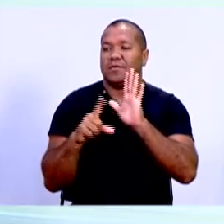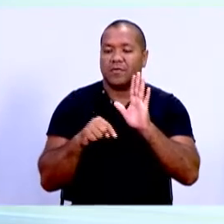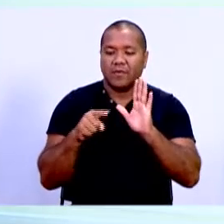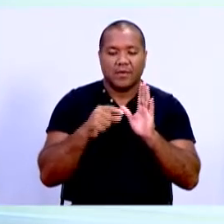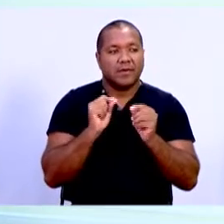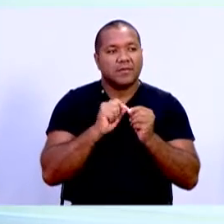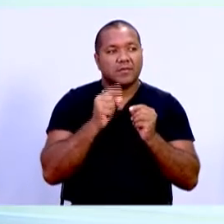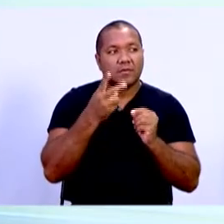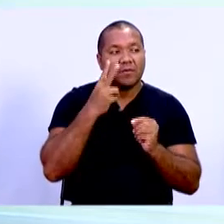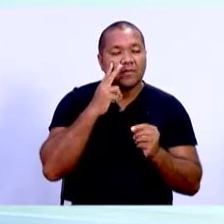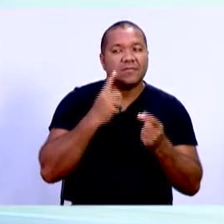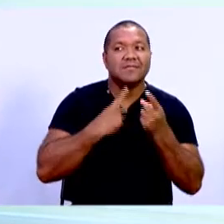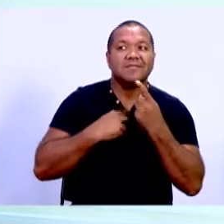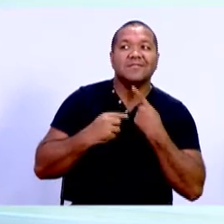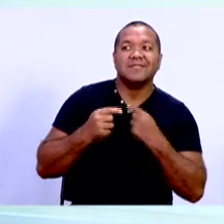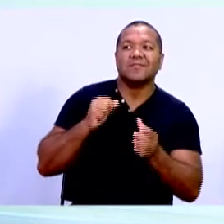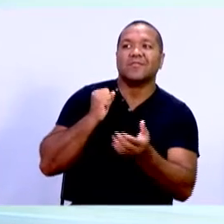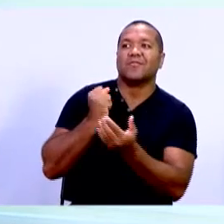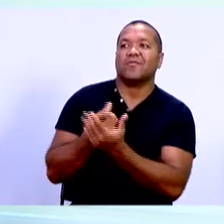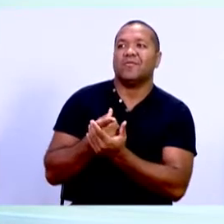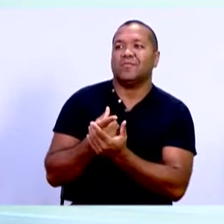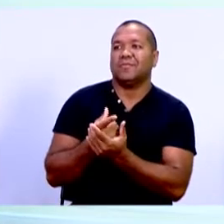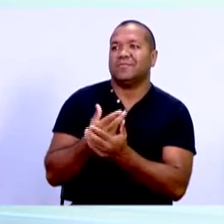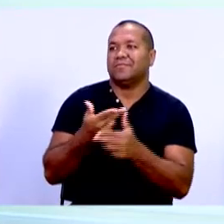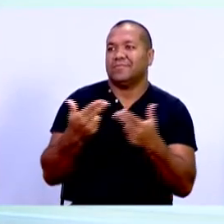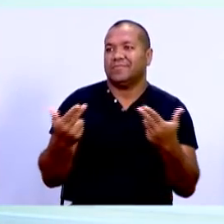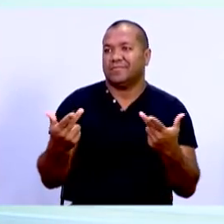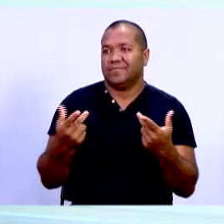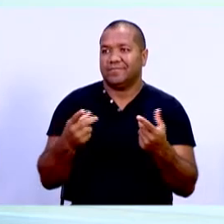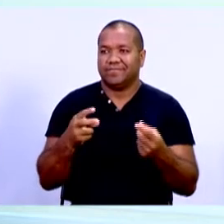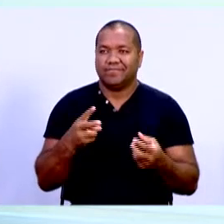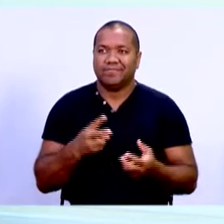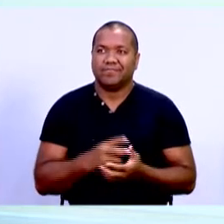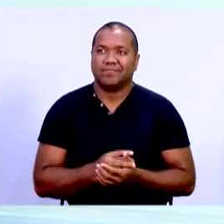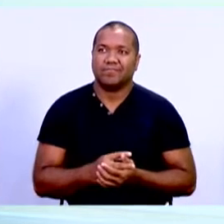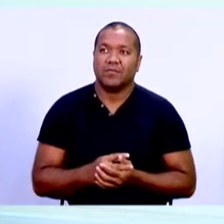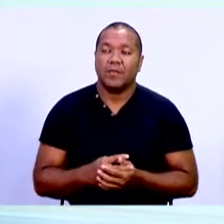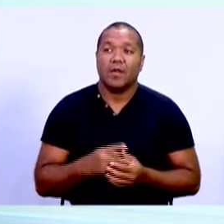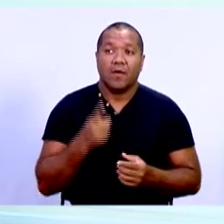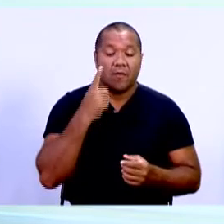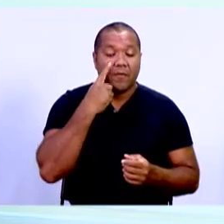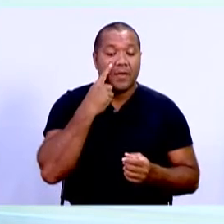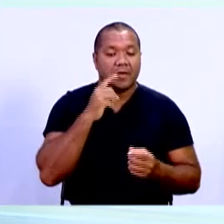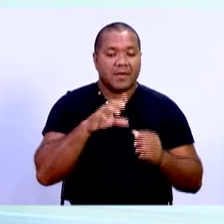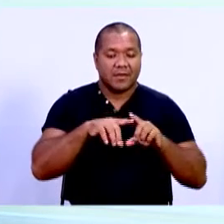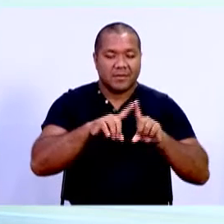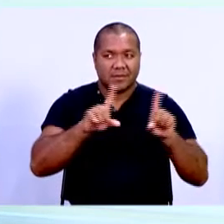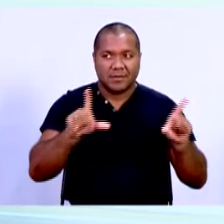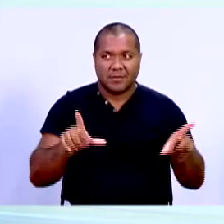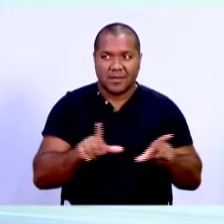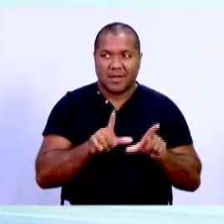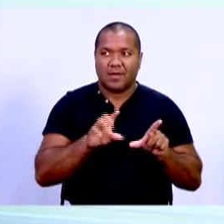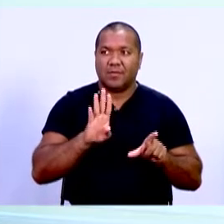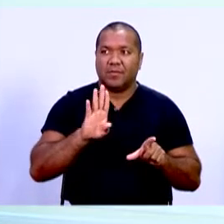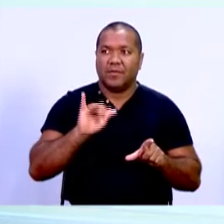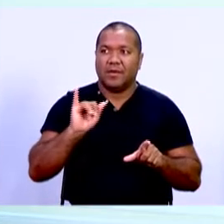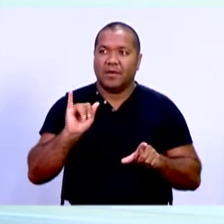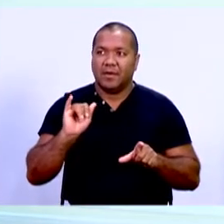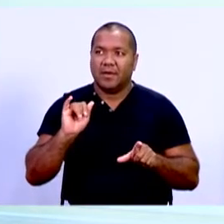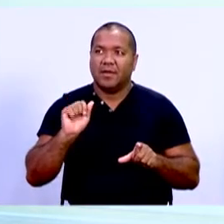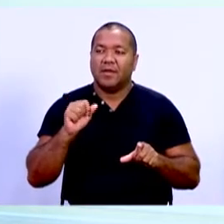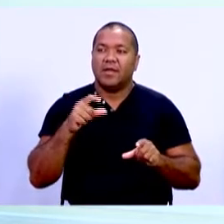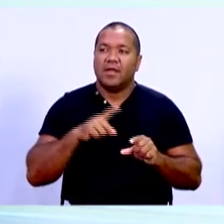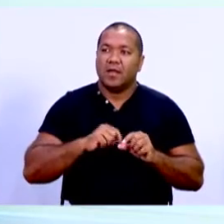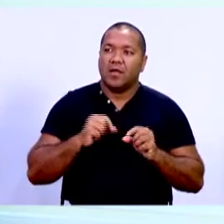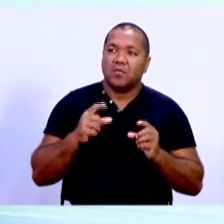você procure e compre os produtos do seu interesse. Então veja como essa área de BI ela é uma área assim que ela pode te levar